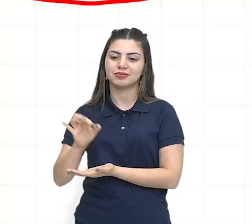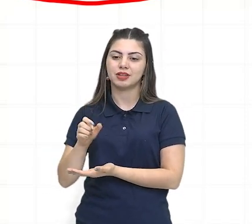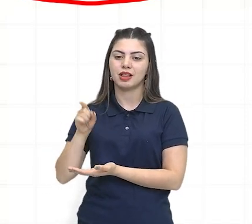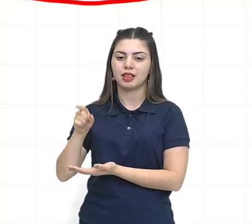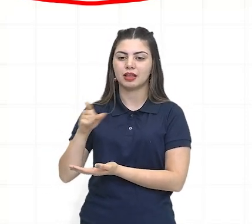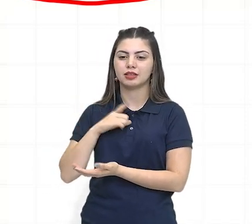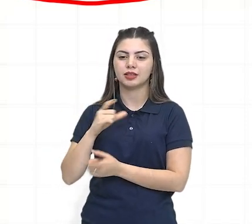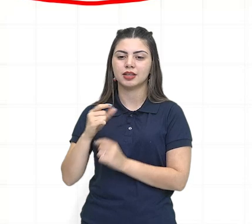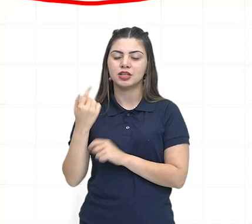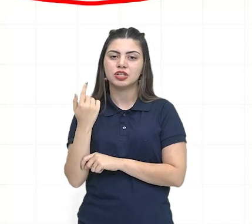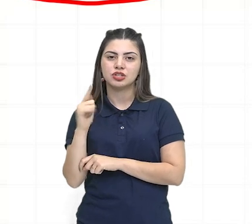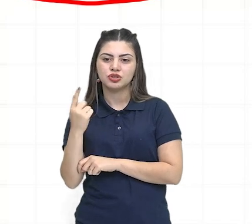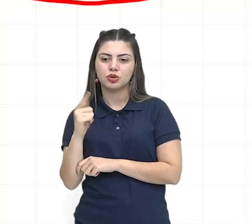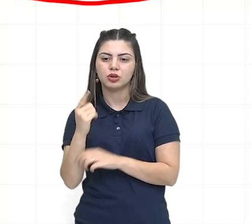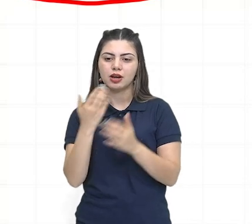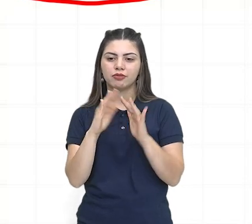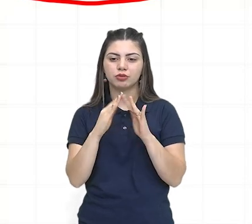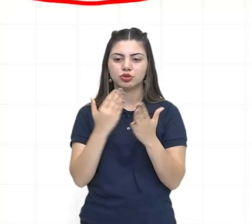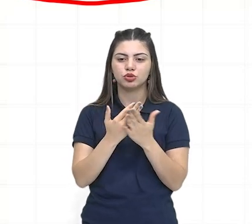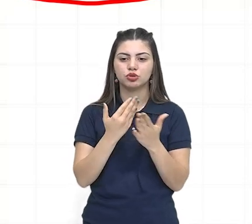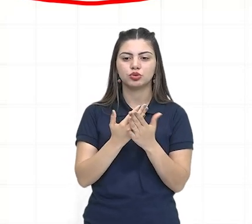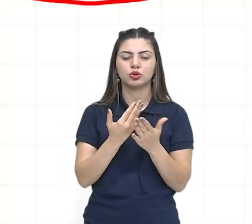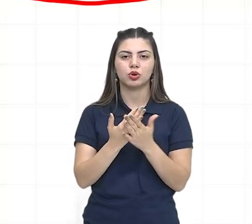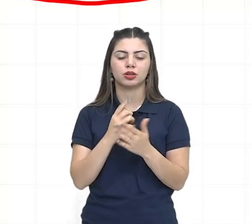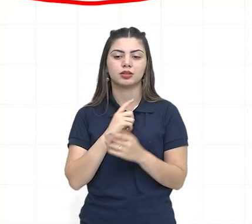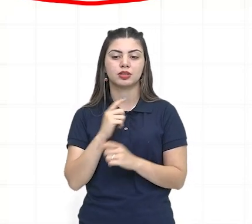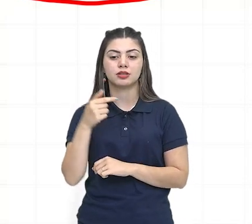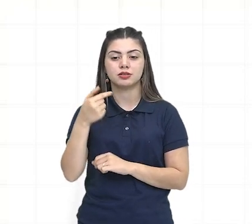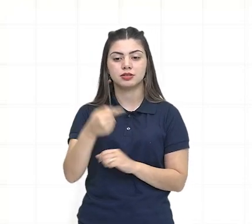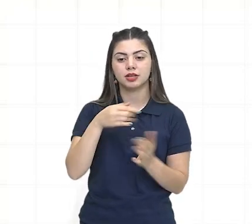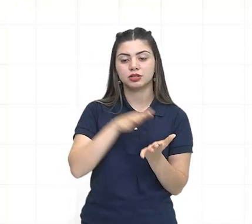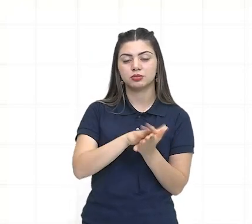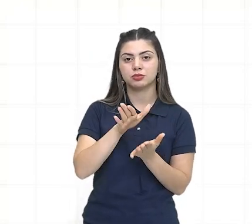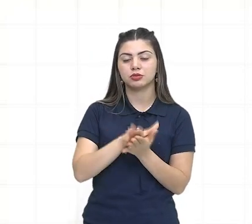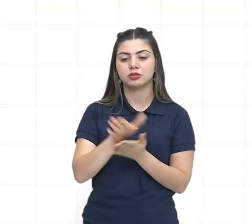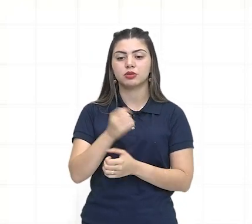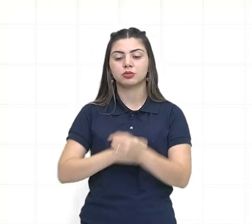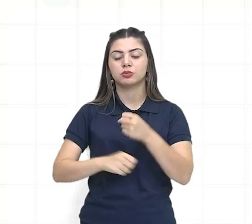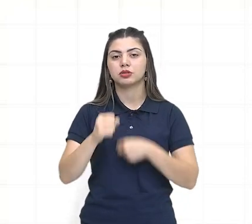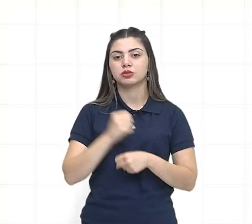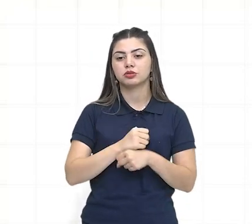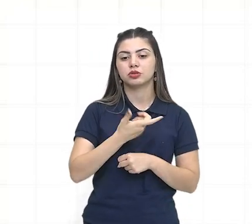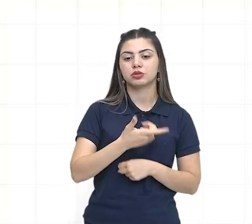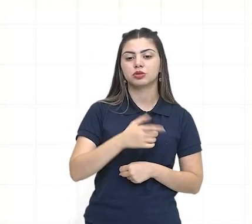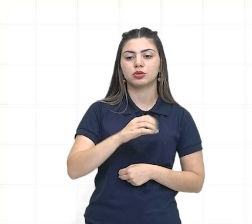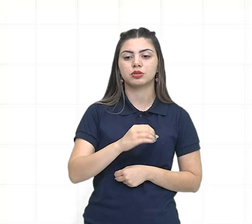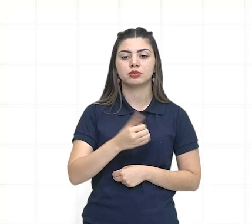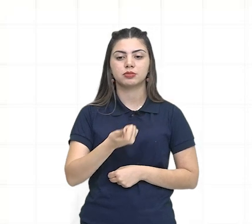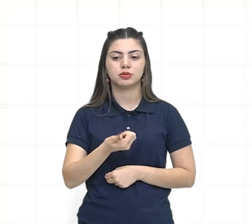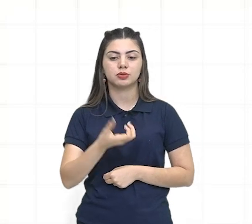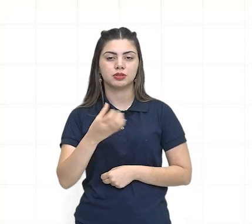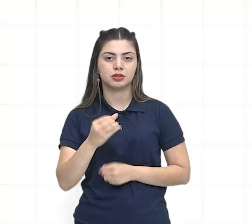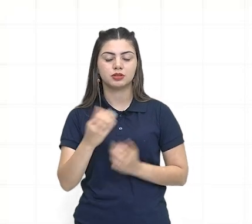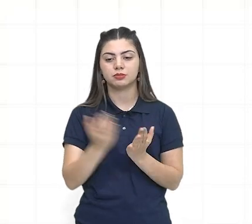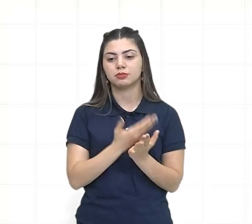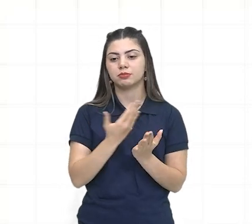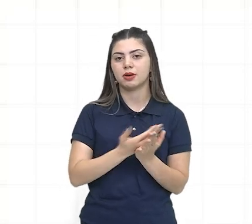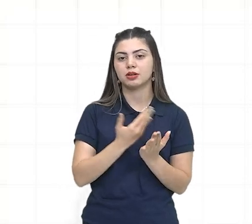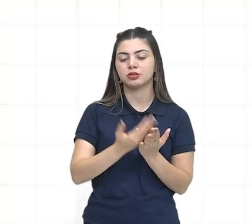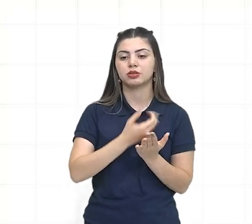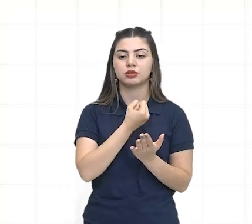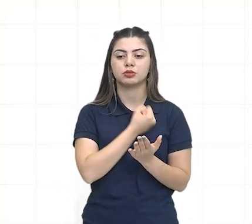Atlas Geográfico Escolar, na sua 7ª edição, no ano de 2016, na